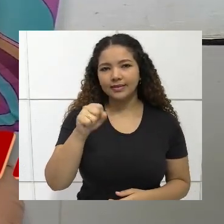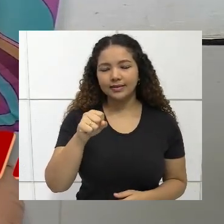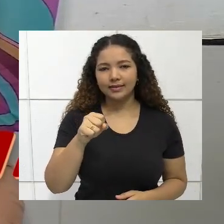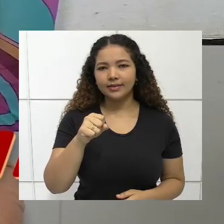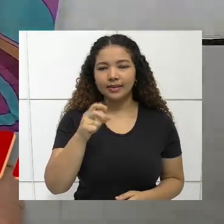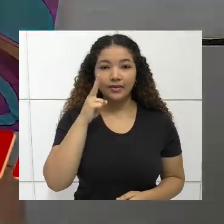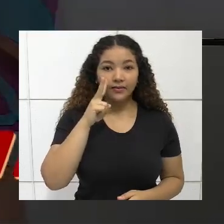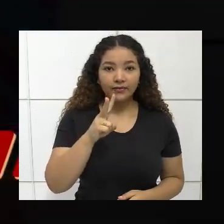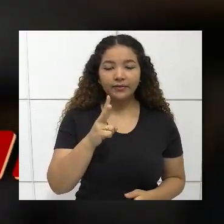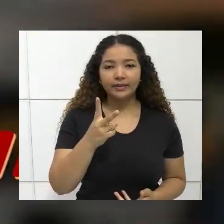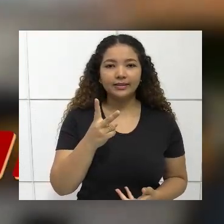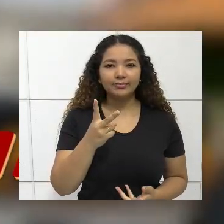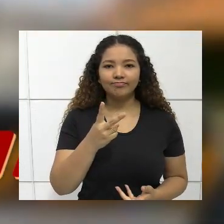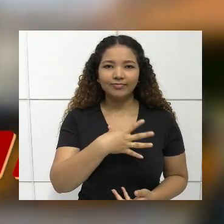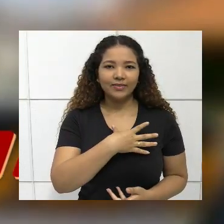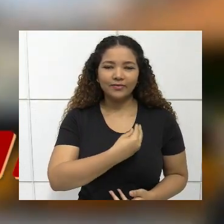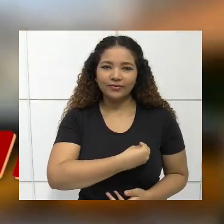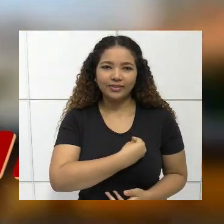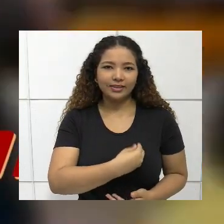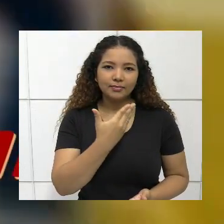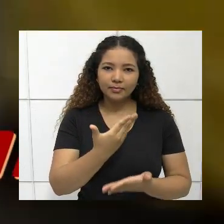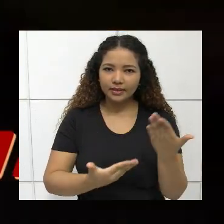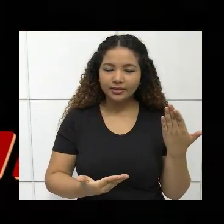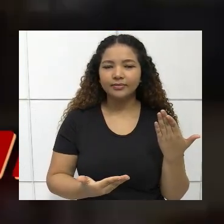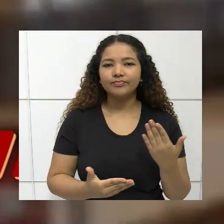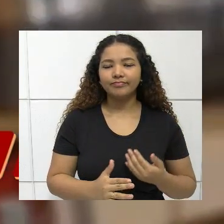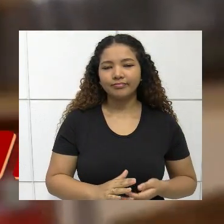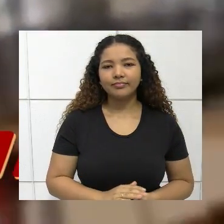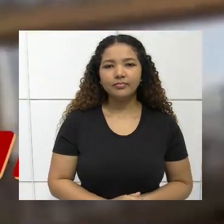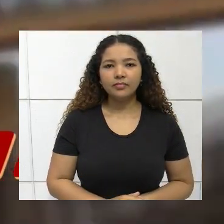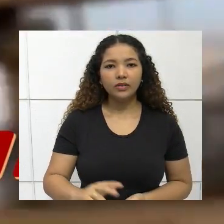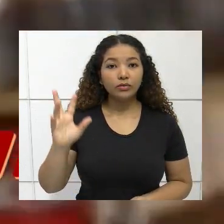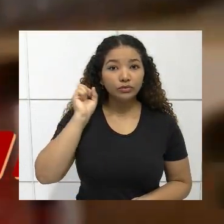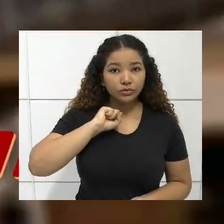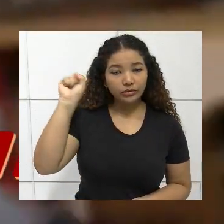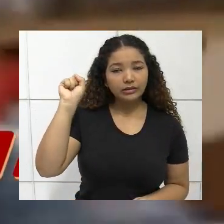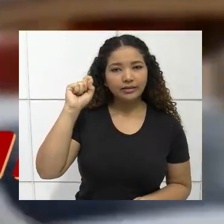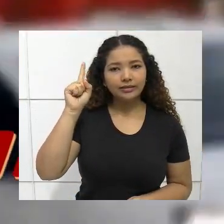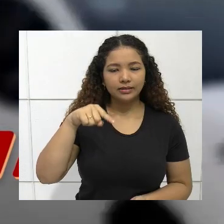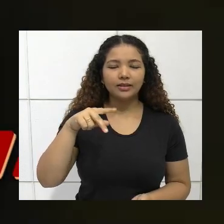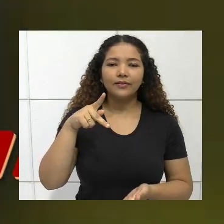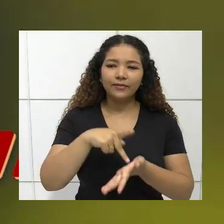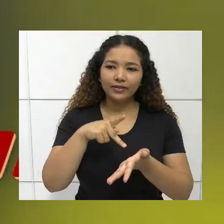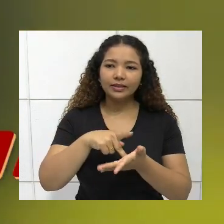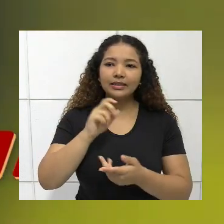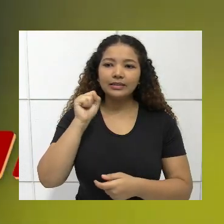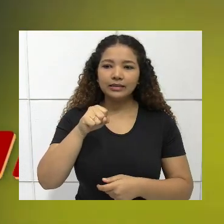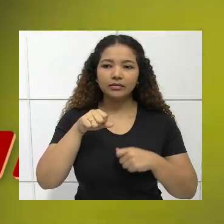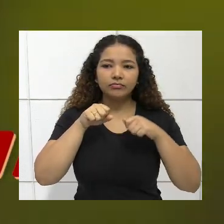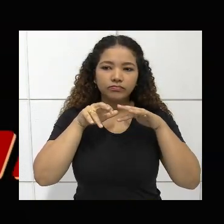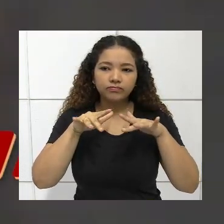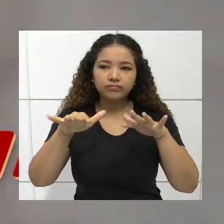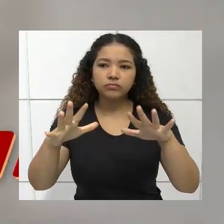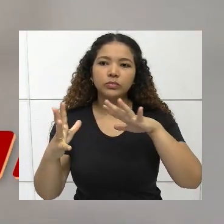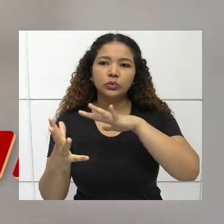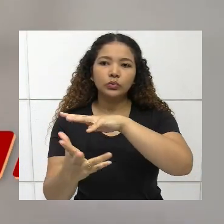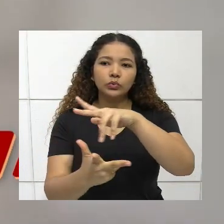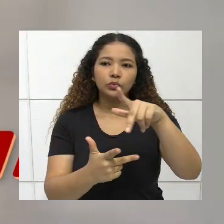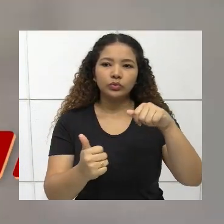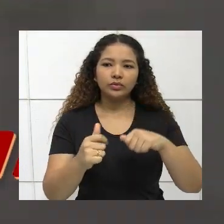uma vida. O suicídio é uma triste realidade que atinge o mundo todo e gera